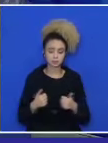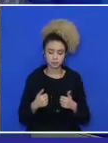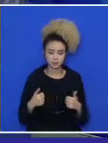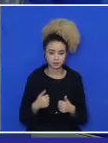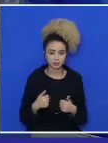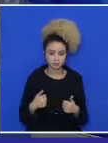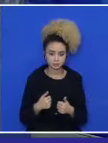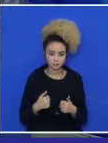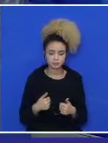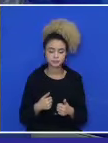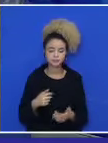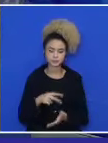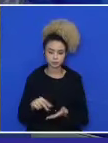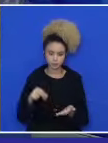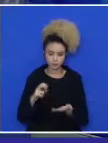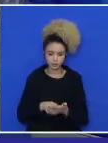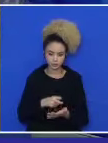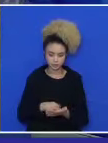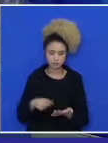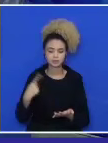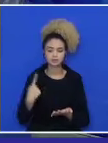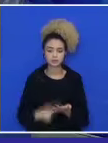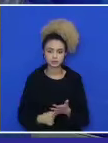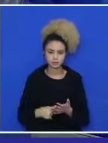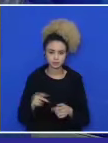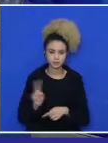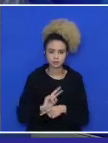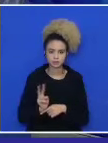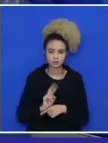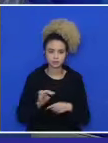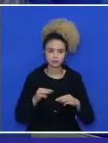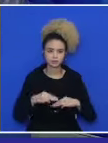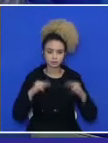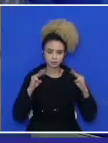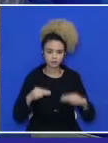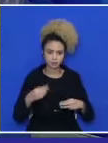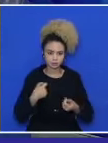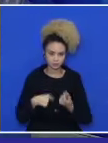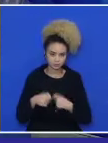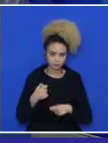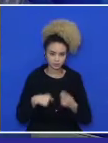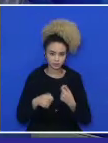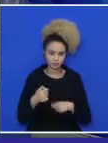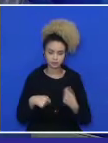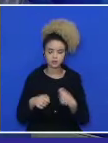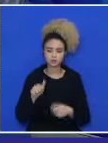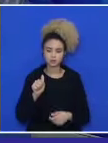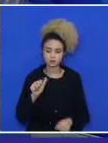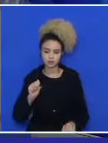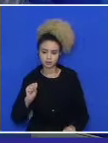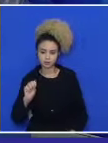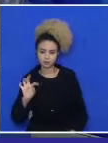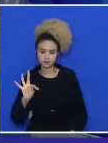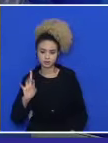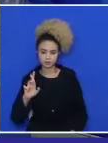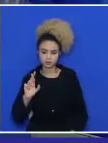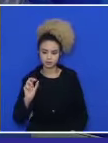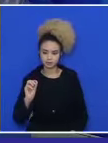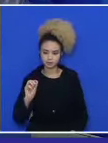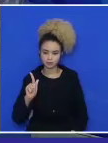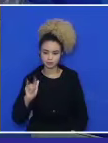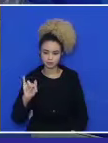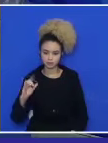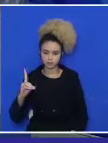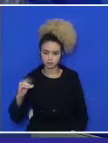Foram o sorteio da quina realizado, validado pelos auditores do Ministério da Economia, Astrogildo Silva Queiroz e Francisco Wagner Oliveira